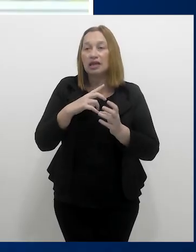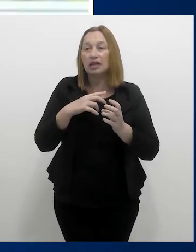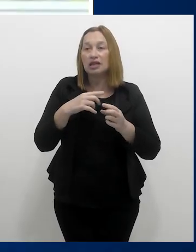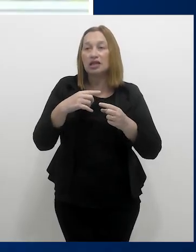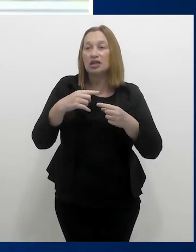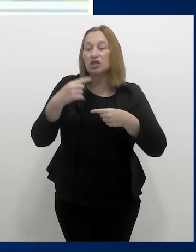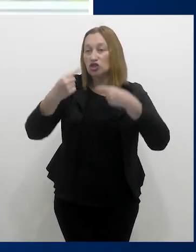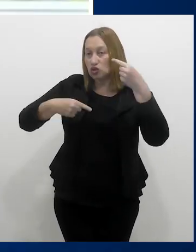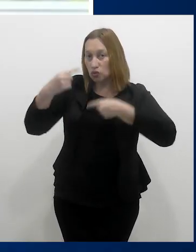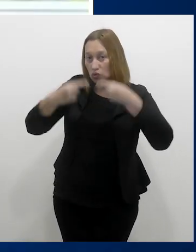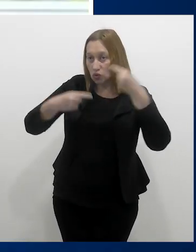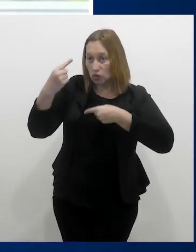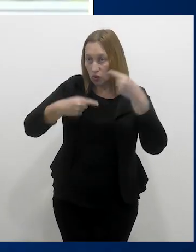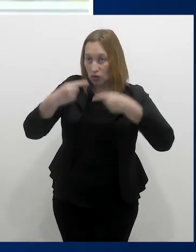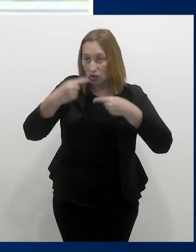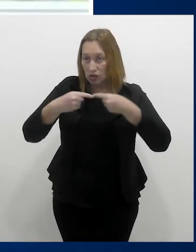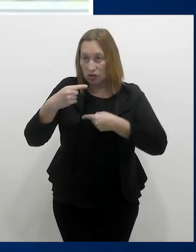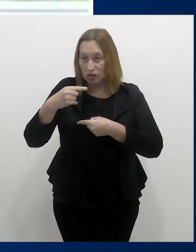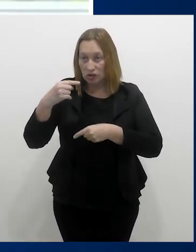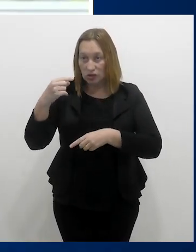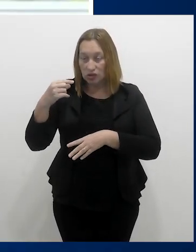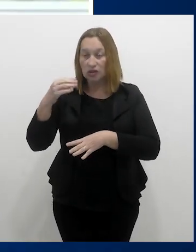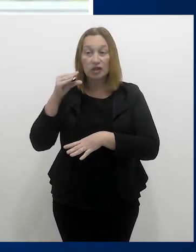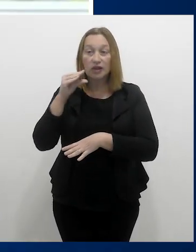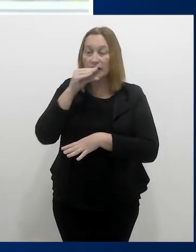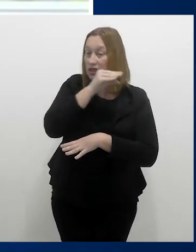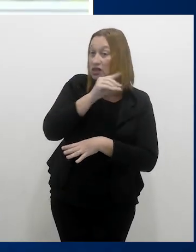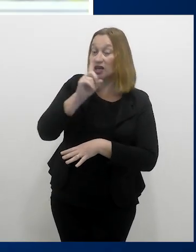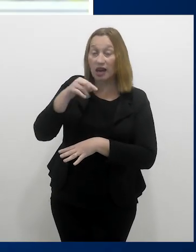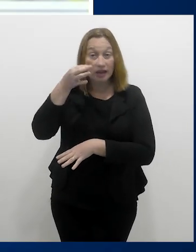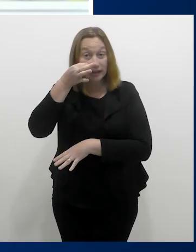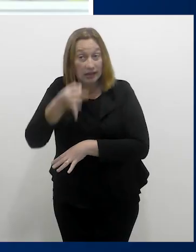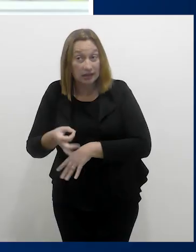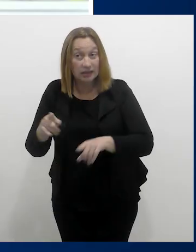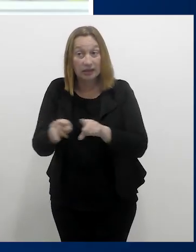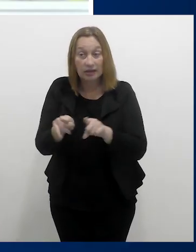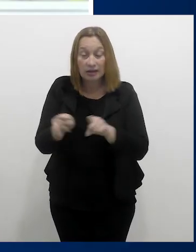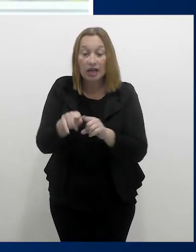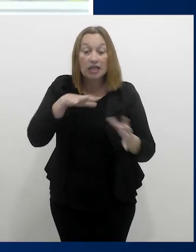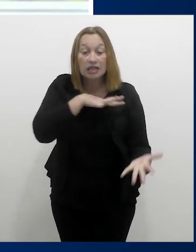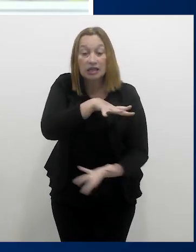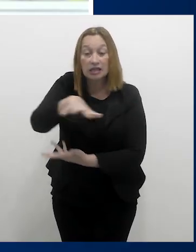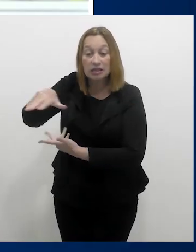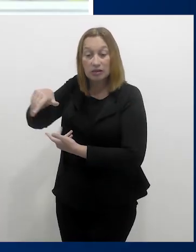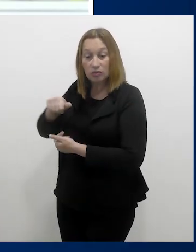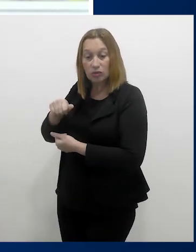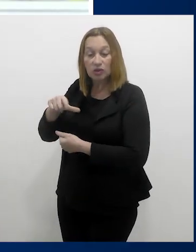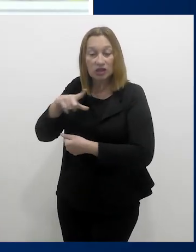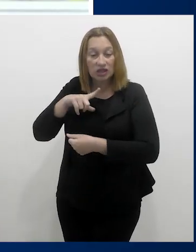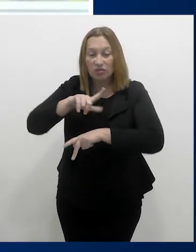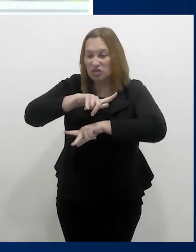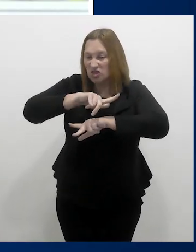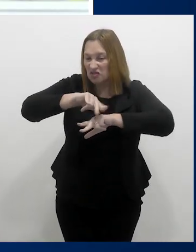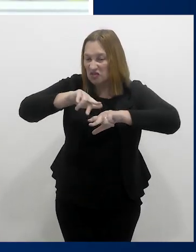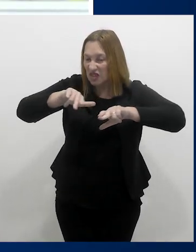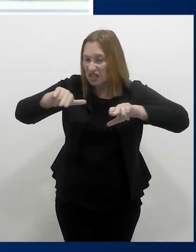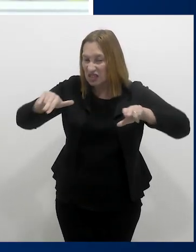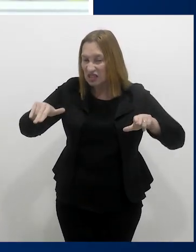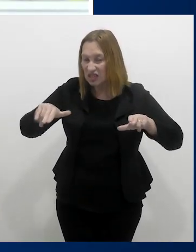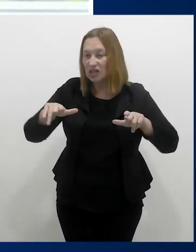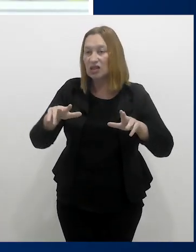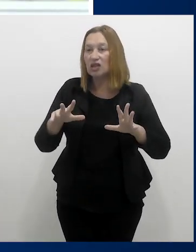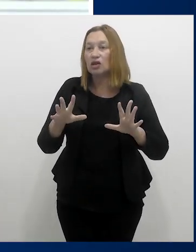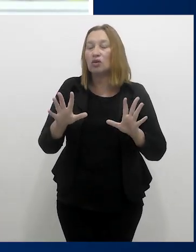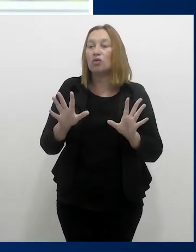discussões acaloradas, porque isso é uma outra coisa interessante, né? Nesse mundo que a gente tem de polarização, onde a gente